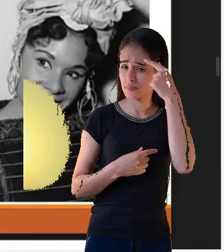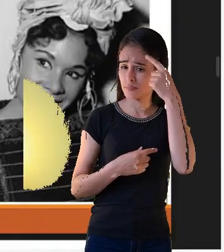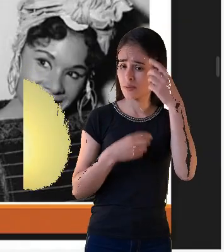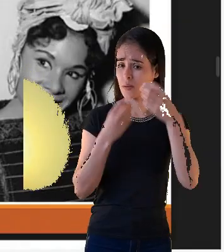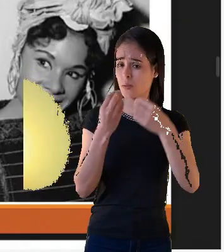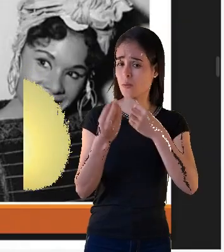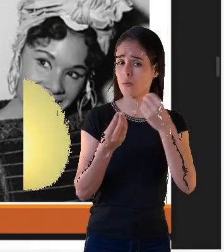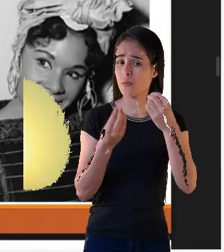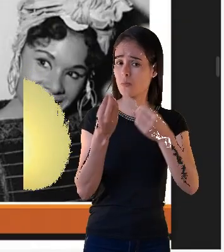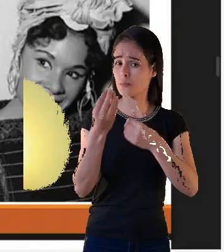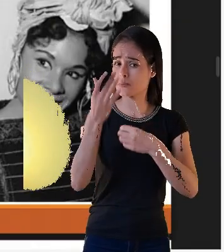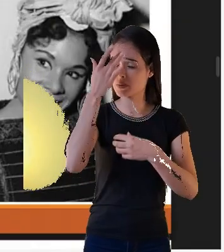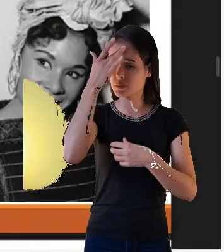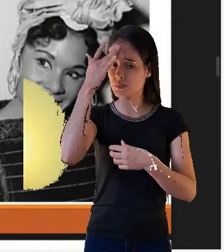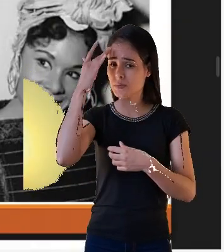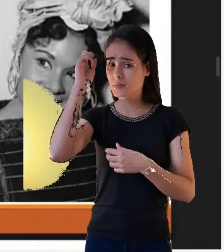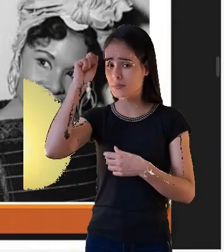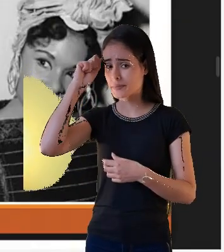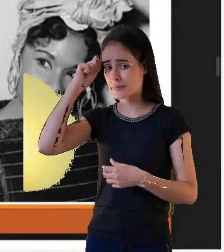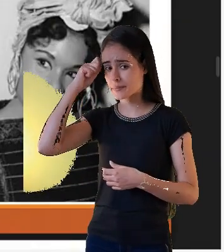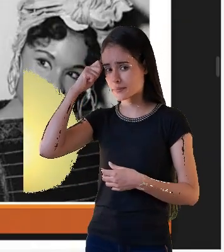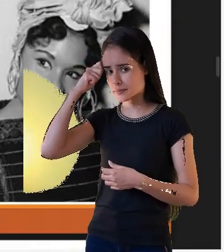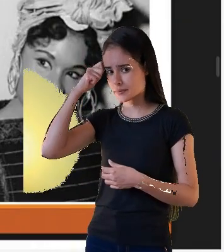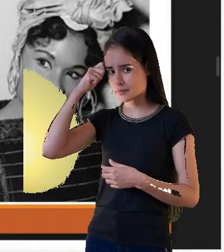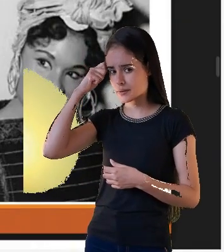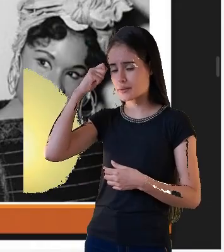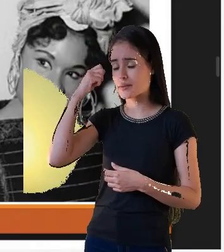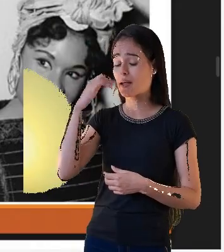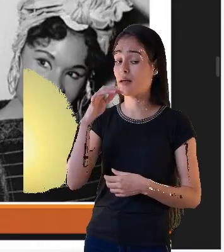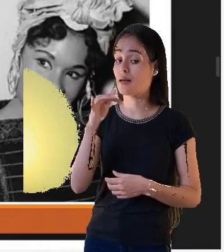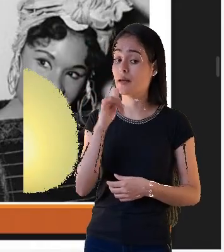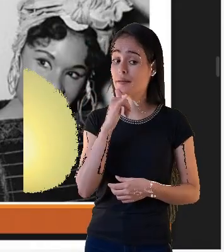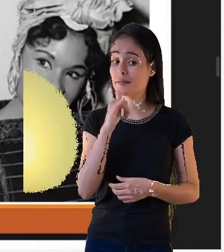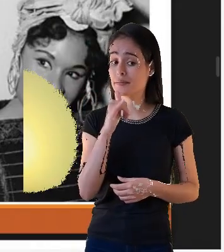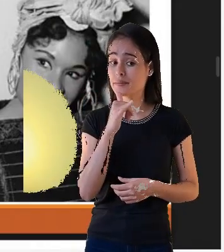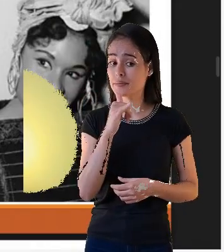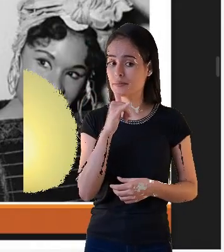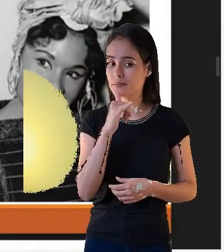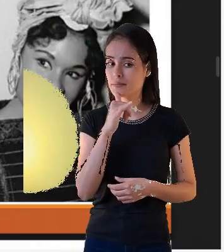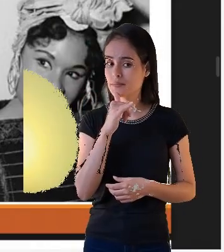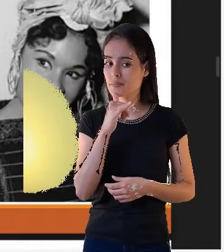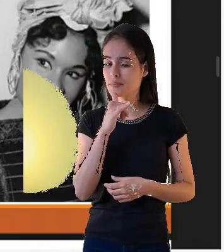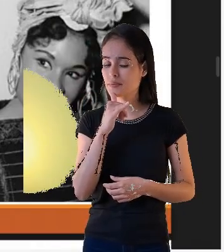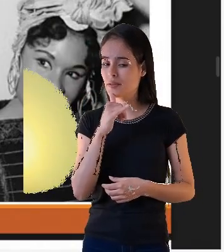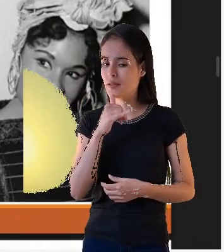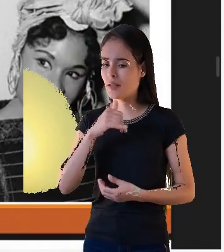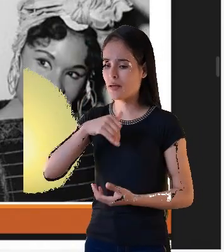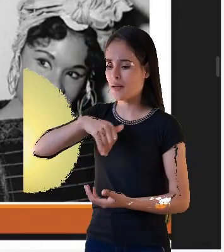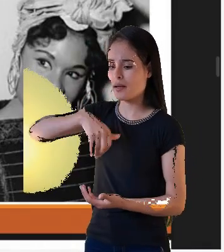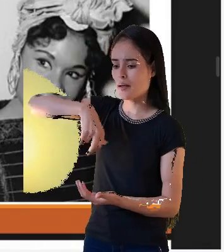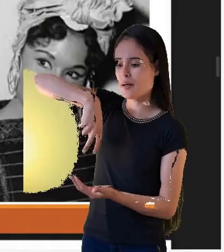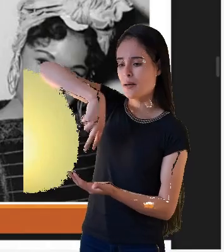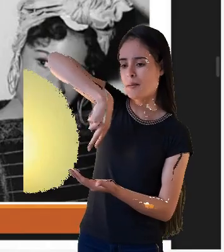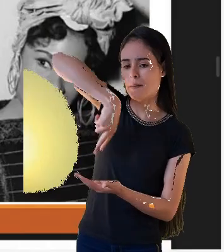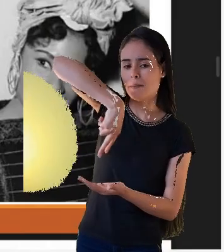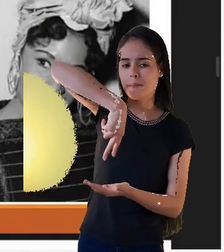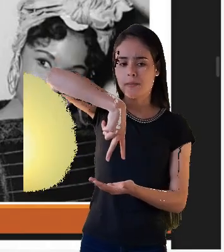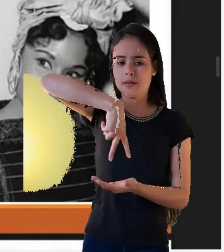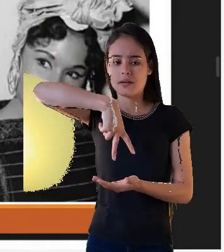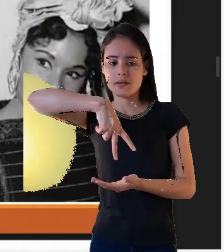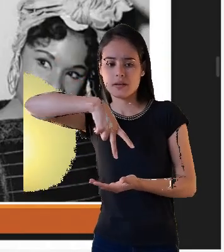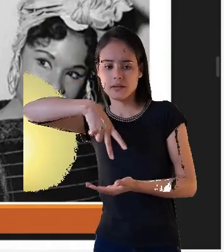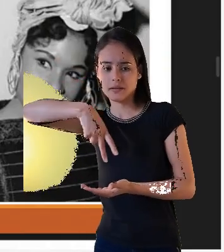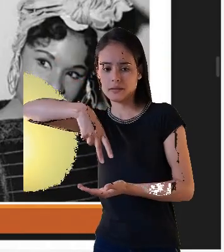começa a também pensar, a refletir sobre o papel das pessoas negras, né, no país,